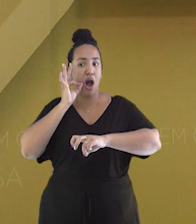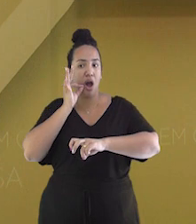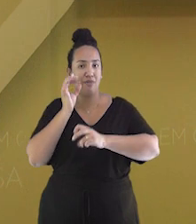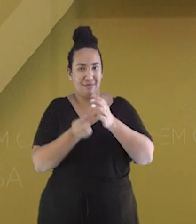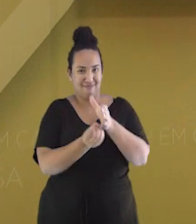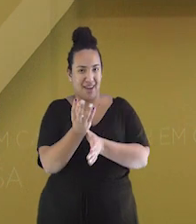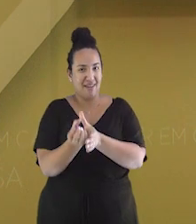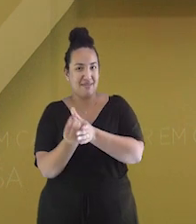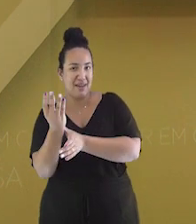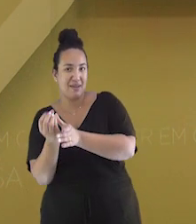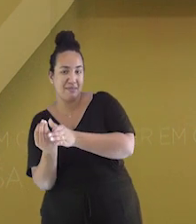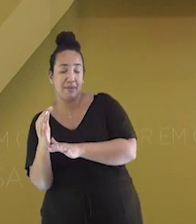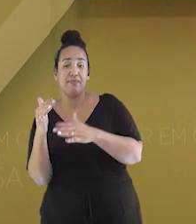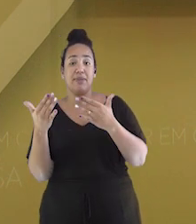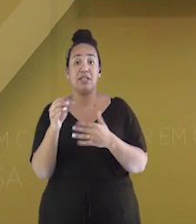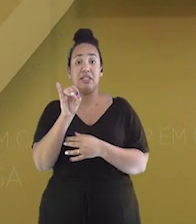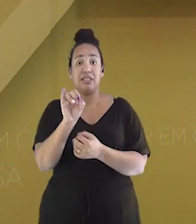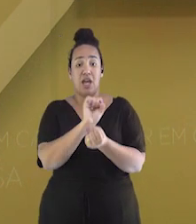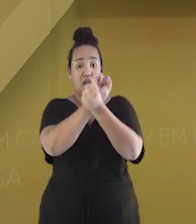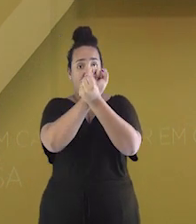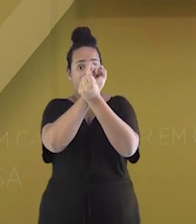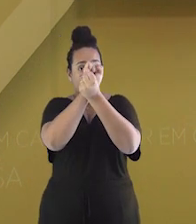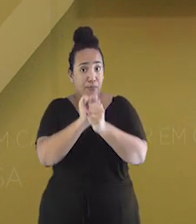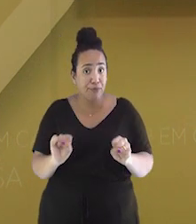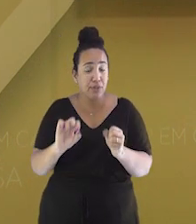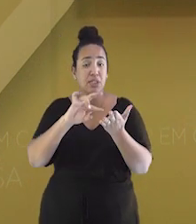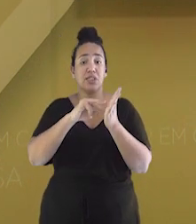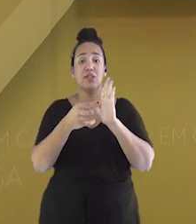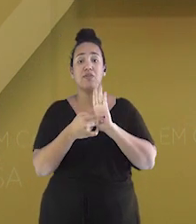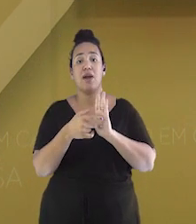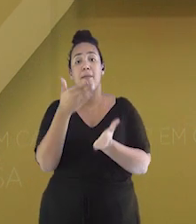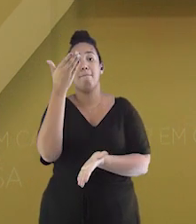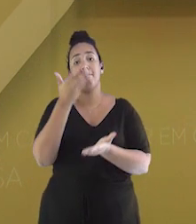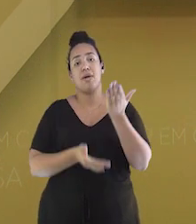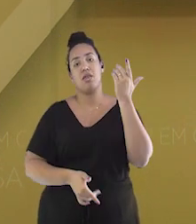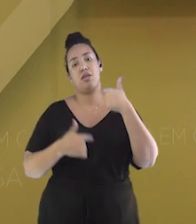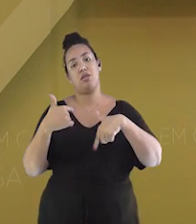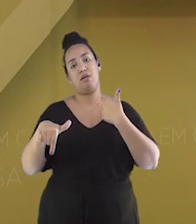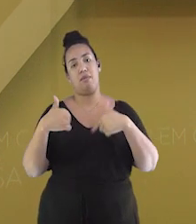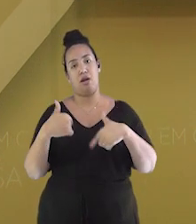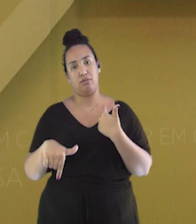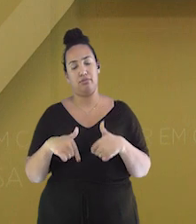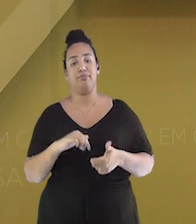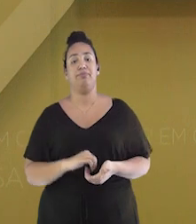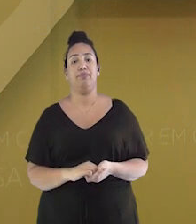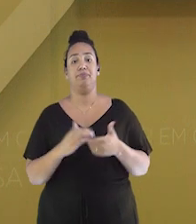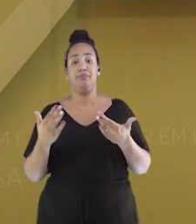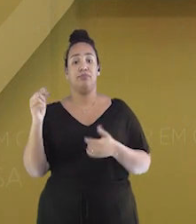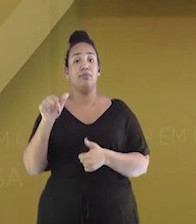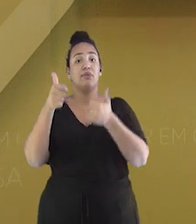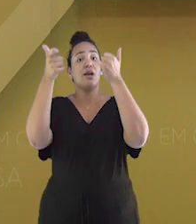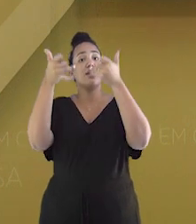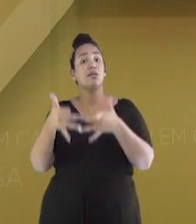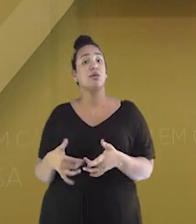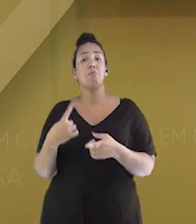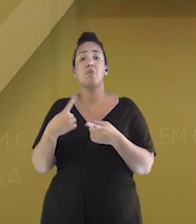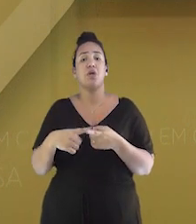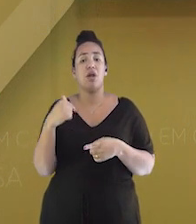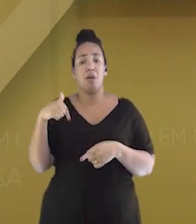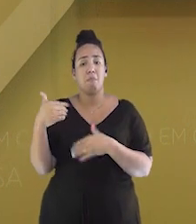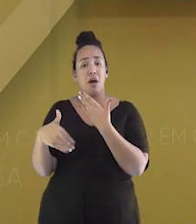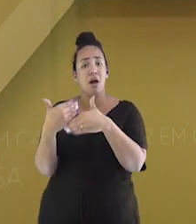da escravidão significava perda de mão de obra. Esse fato explica por que esse processo demorou